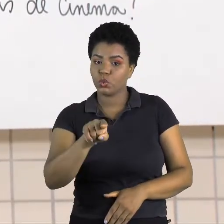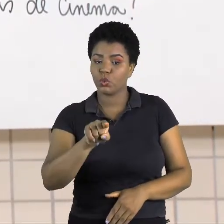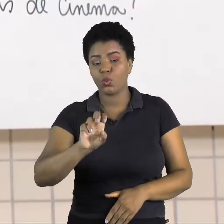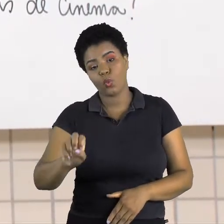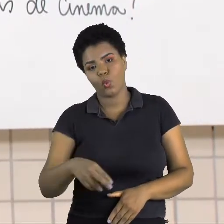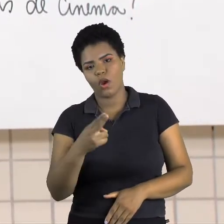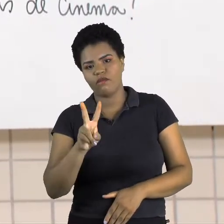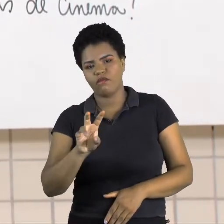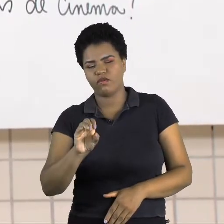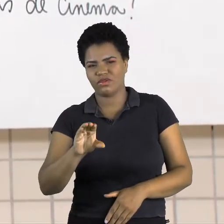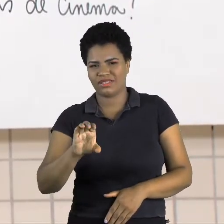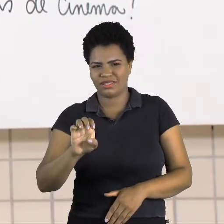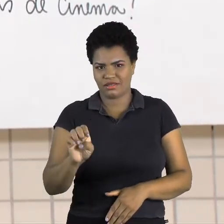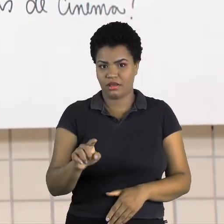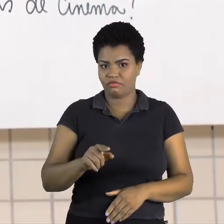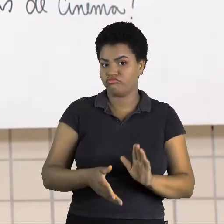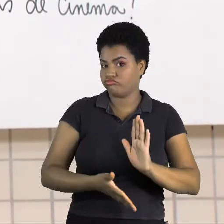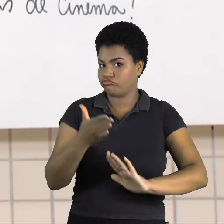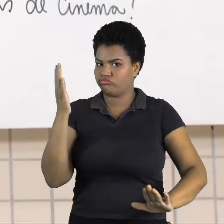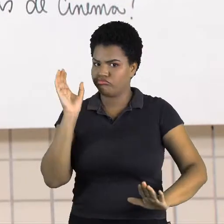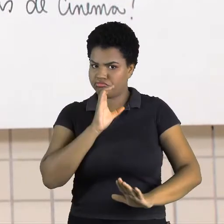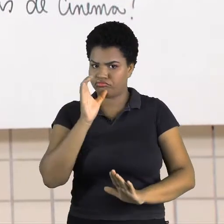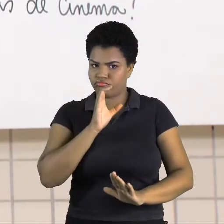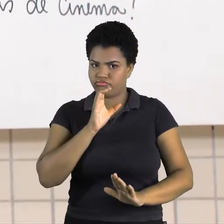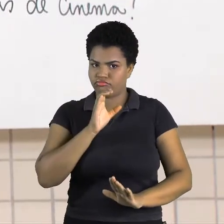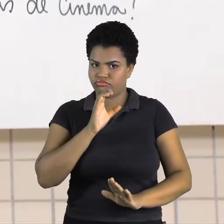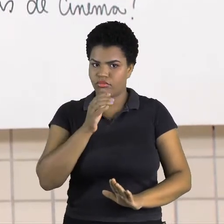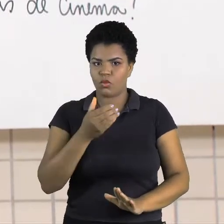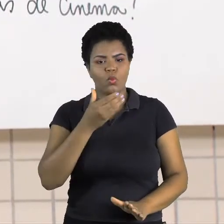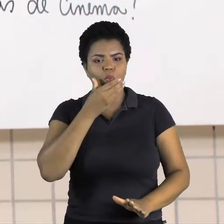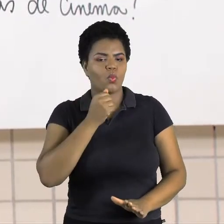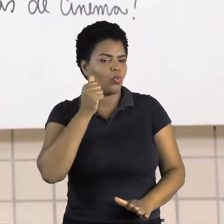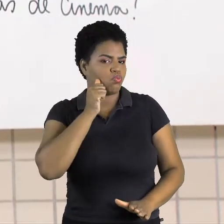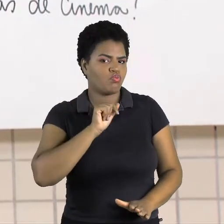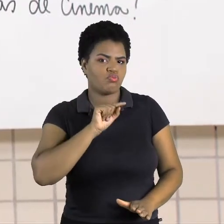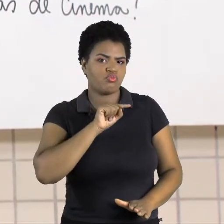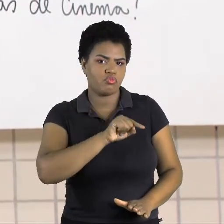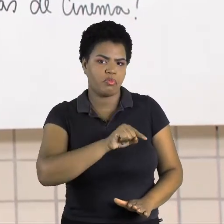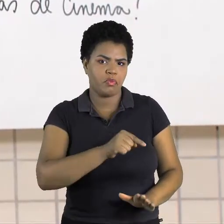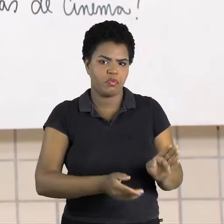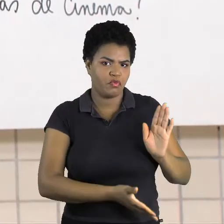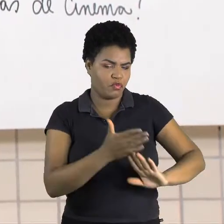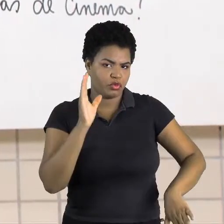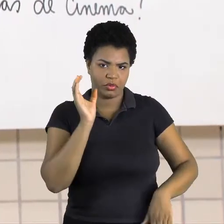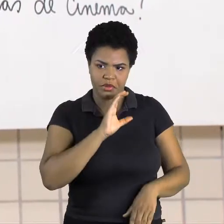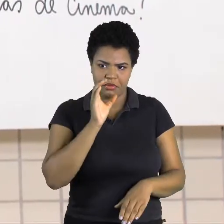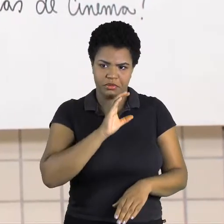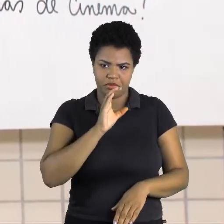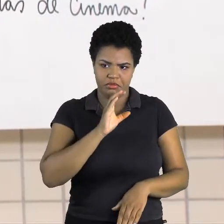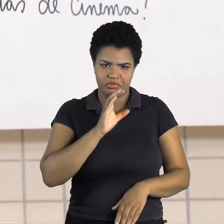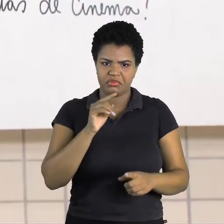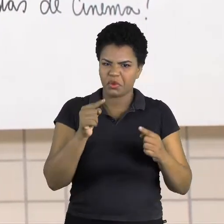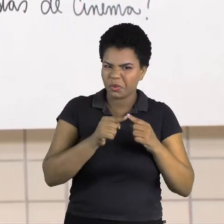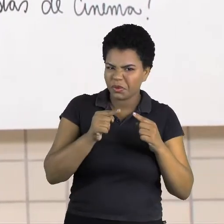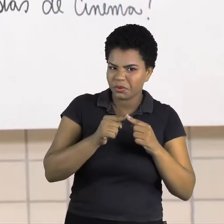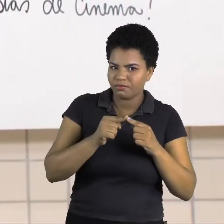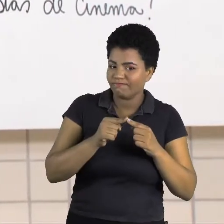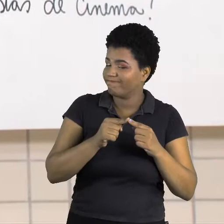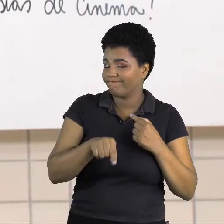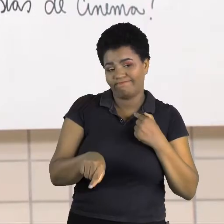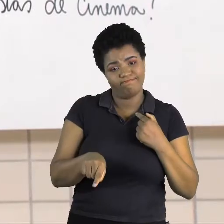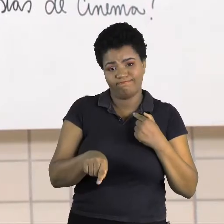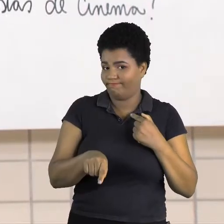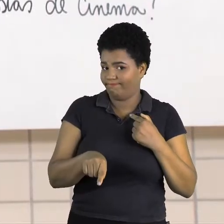você fugimos depressa? Ele ou ela fugimos depressa? Deu? Combinou? Não.